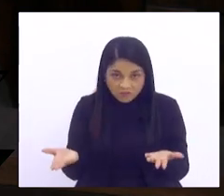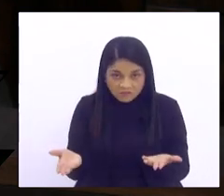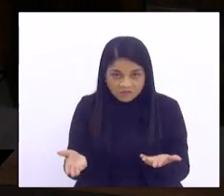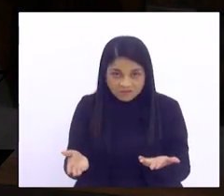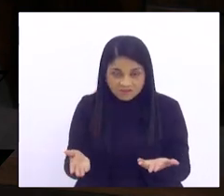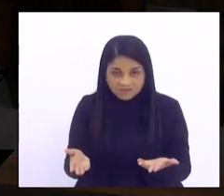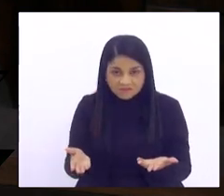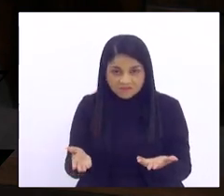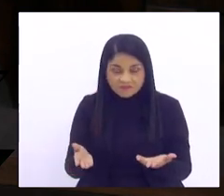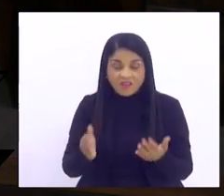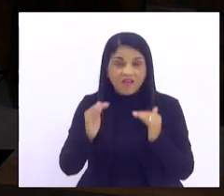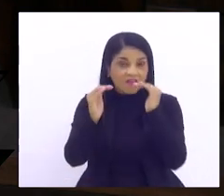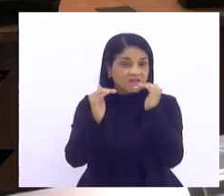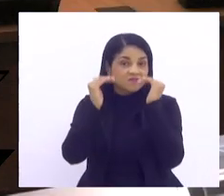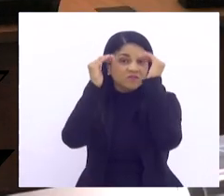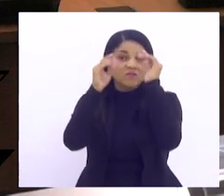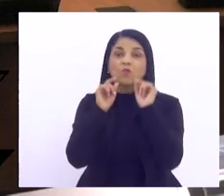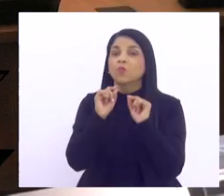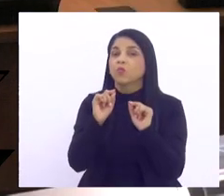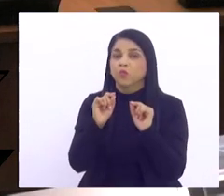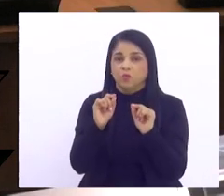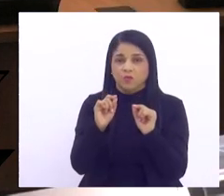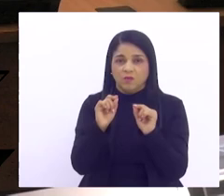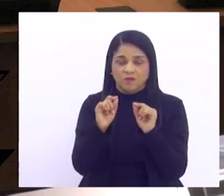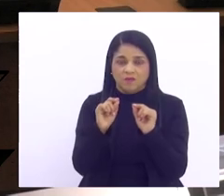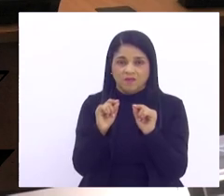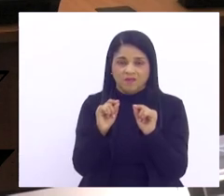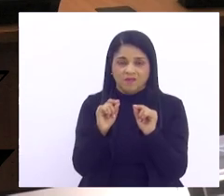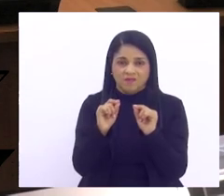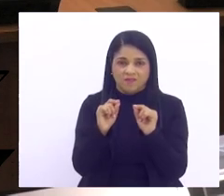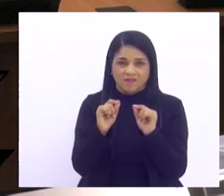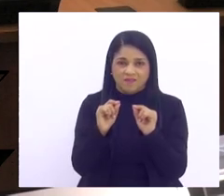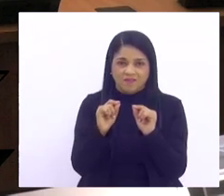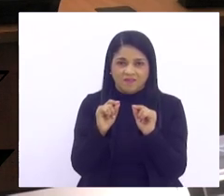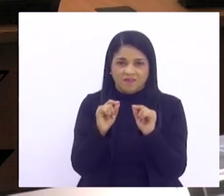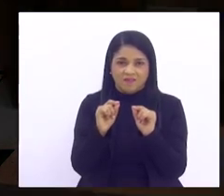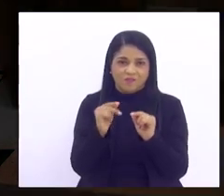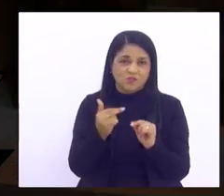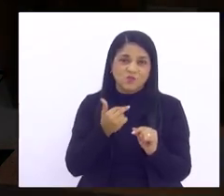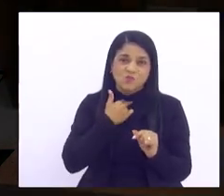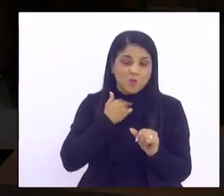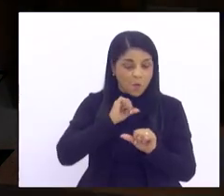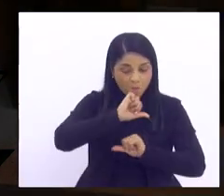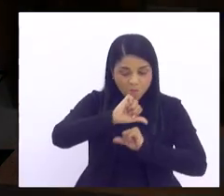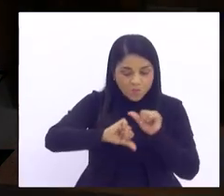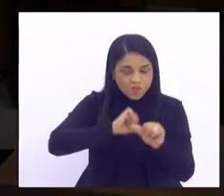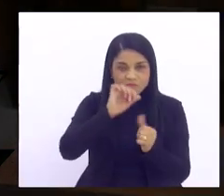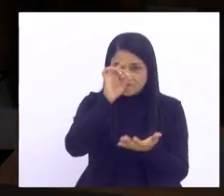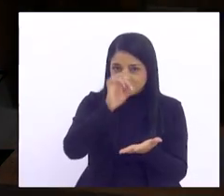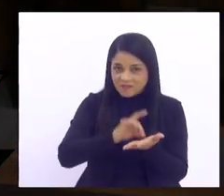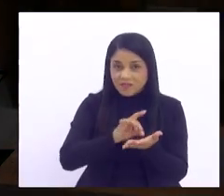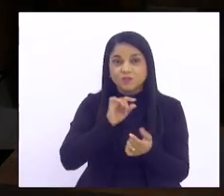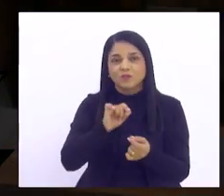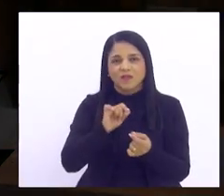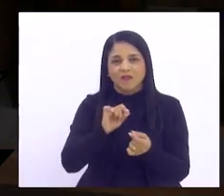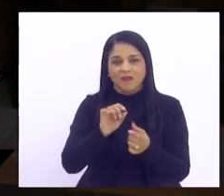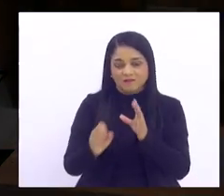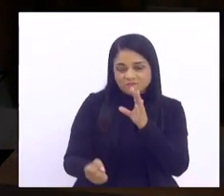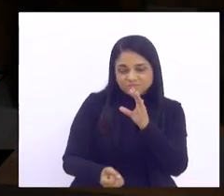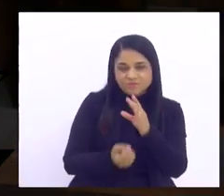E aí, o que essas autoridades podem fazer? Como elas não podem mudar a realidade, elas produzem